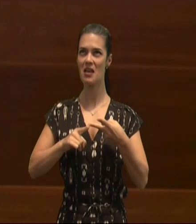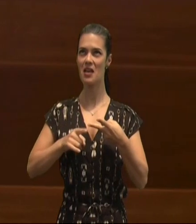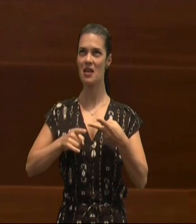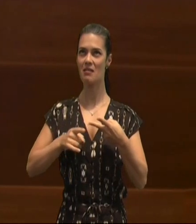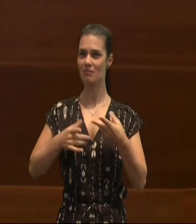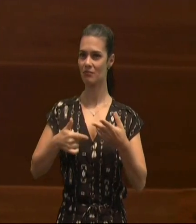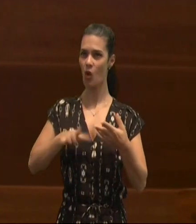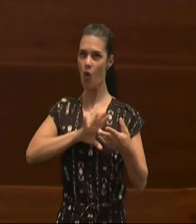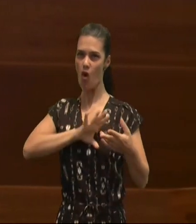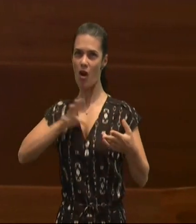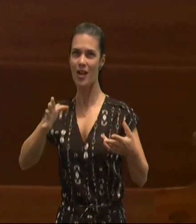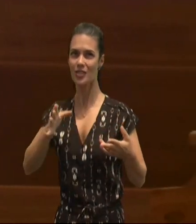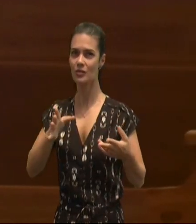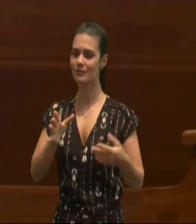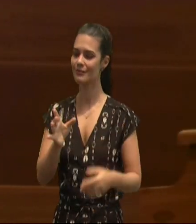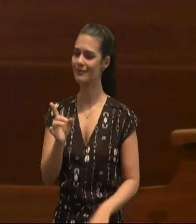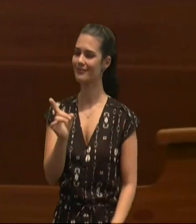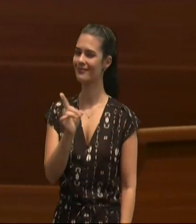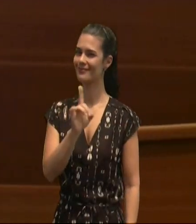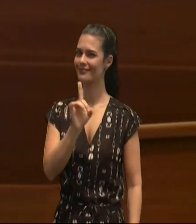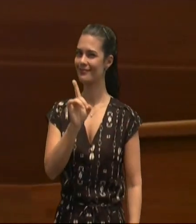Não.